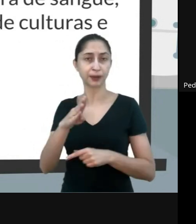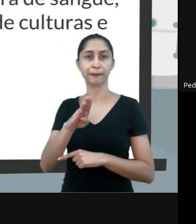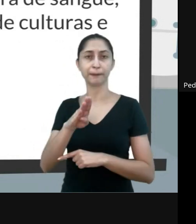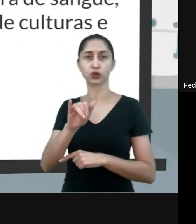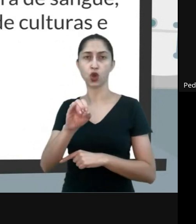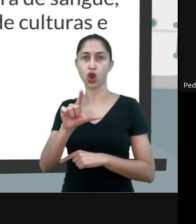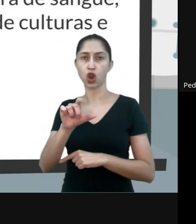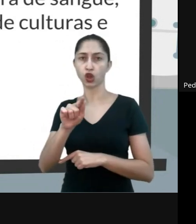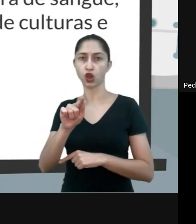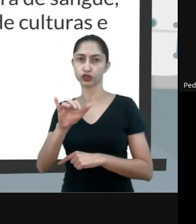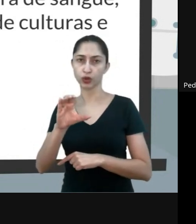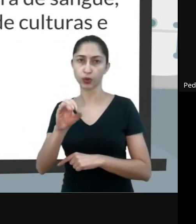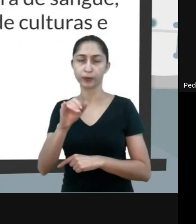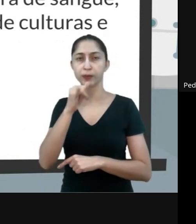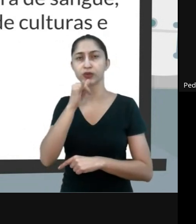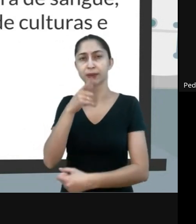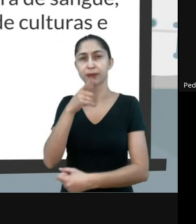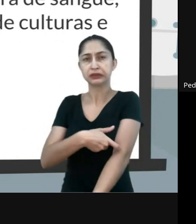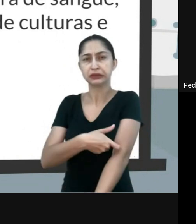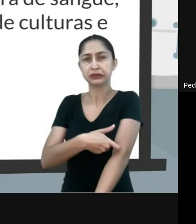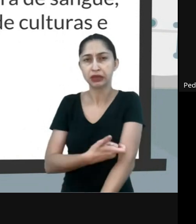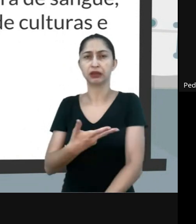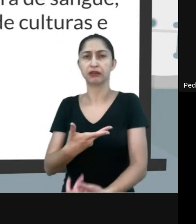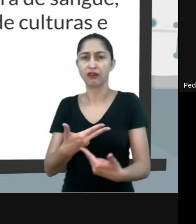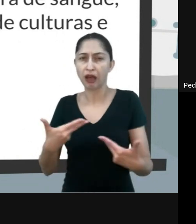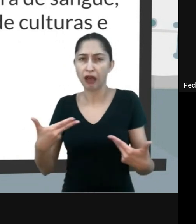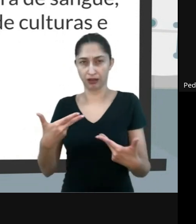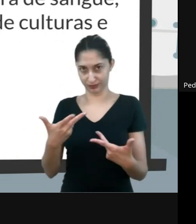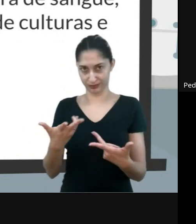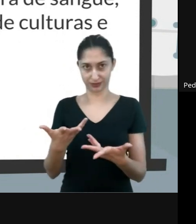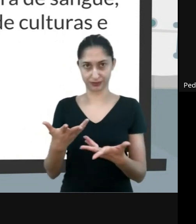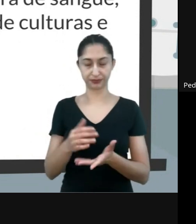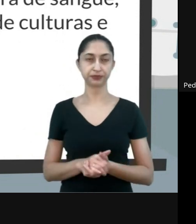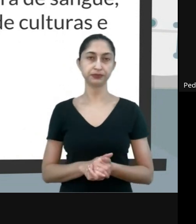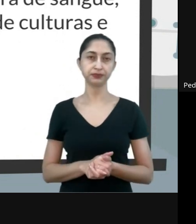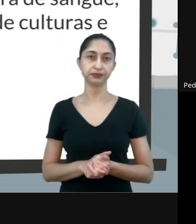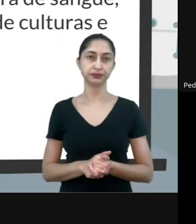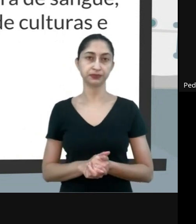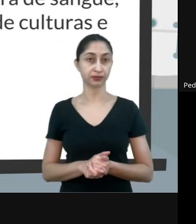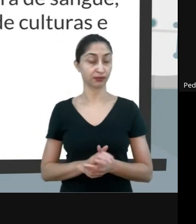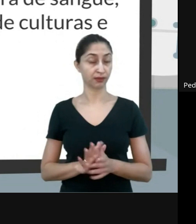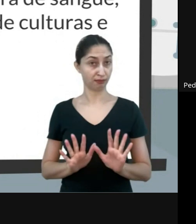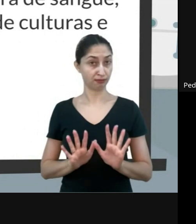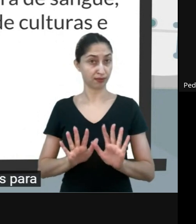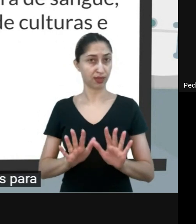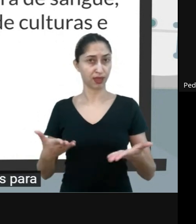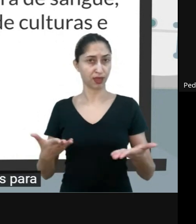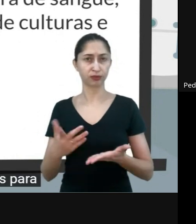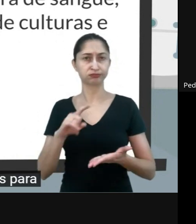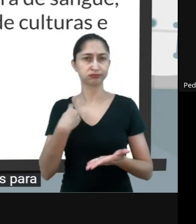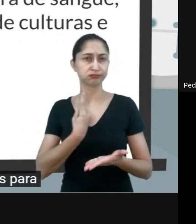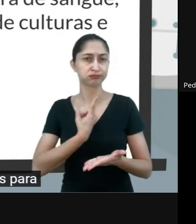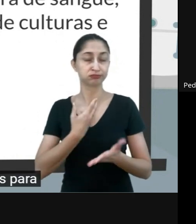são amostras de sangue, plasma, hemácias, meios de culturas e outros. Agora sim,